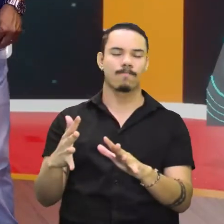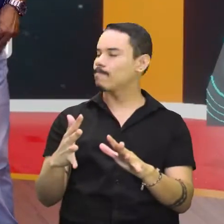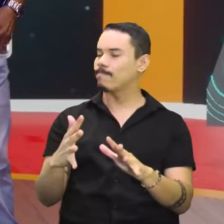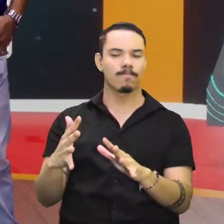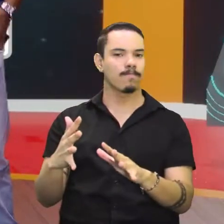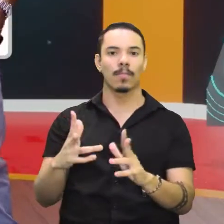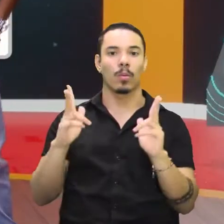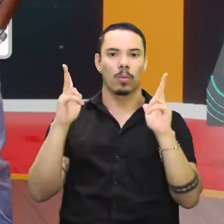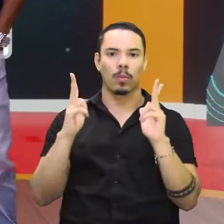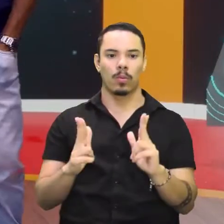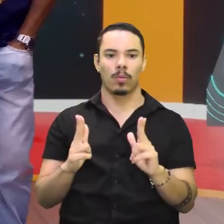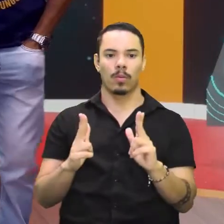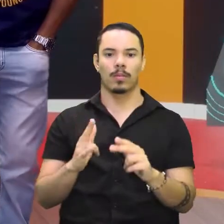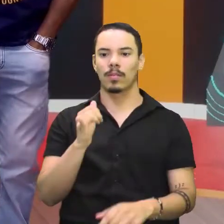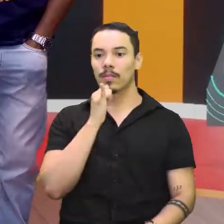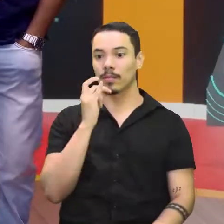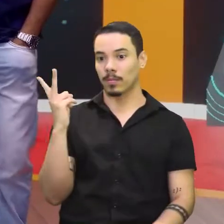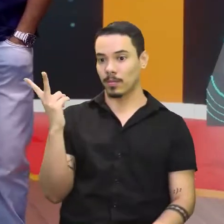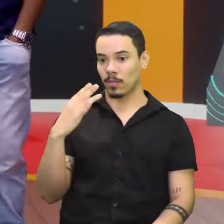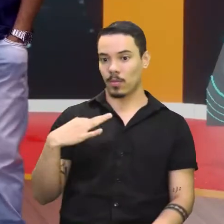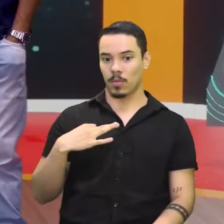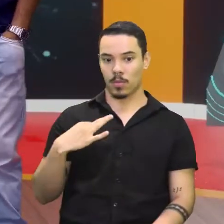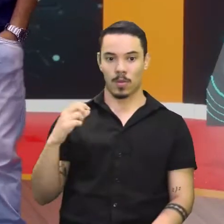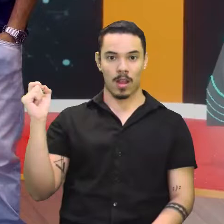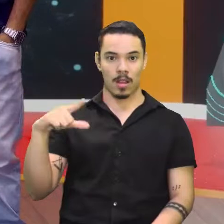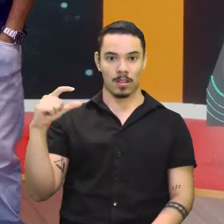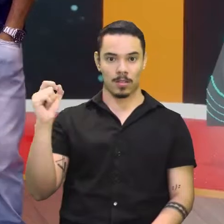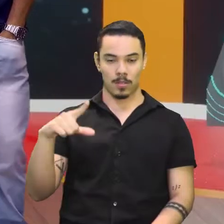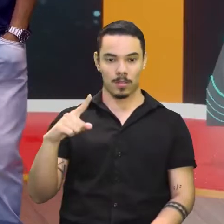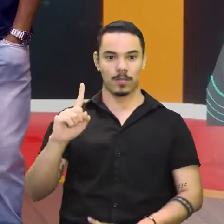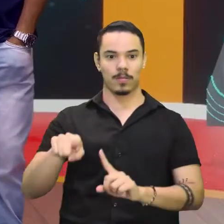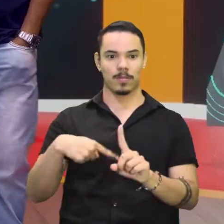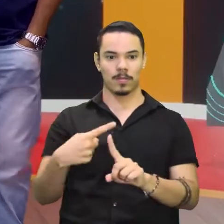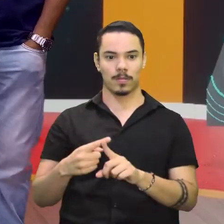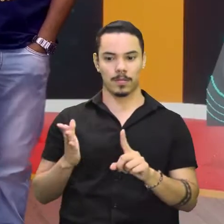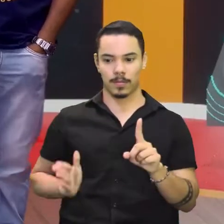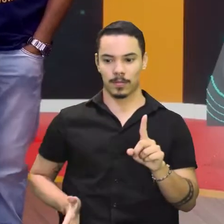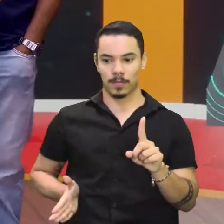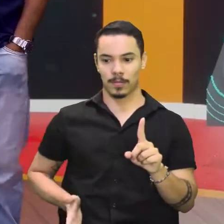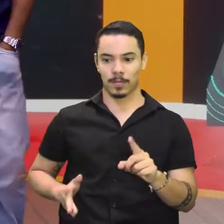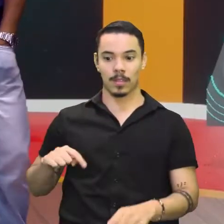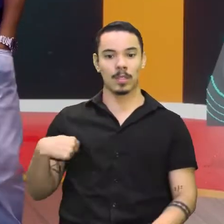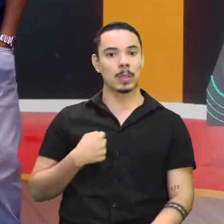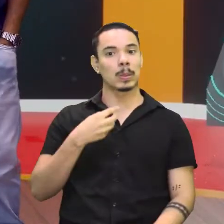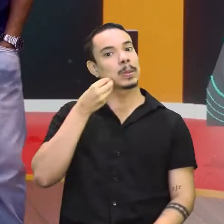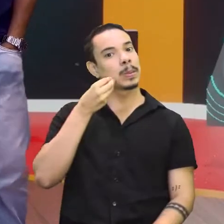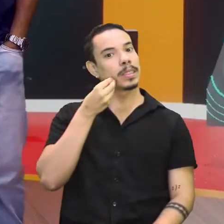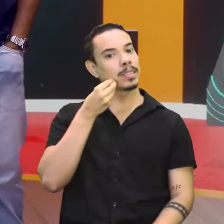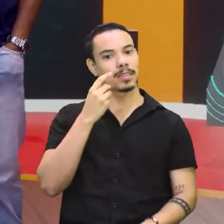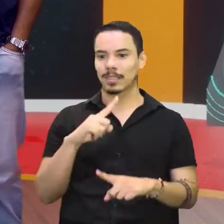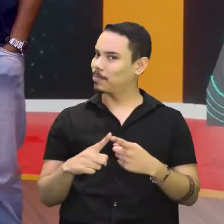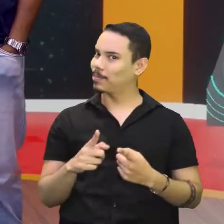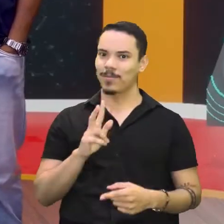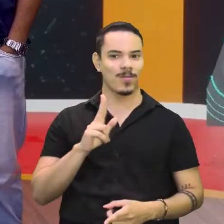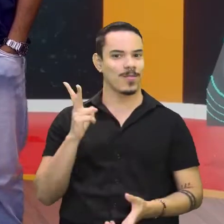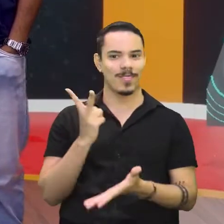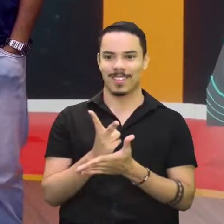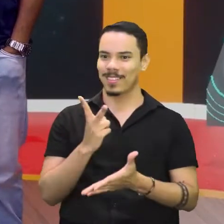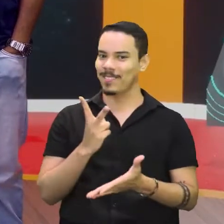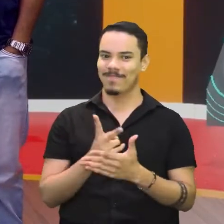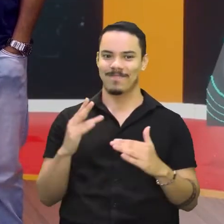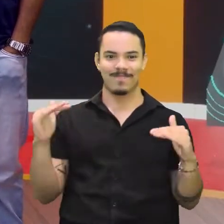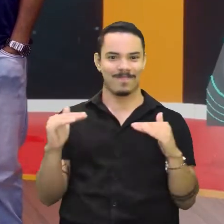parecido aqui, o azul marinho, né, uma calça mais ou menos clara. A gente tenta combinar o máximo possível, mas não é sempre que isso dá certo, né?